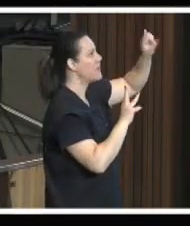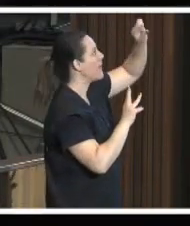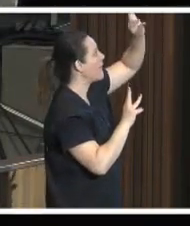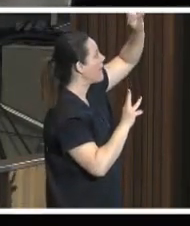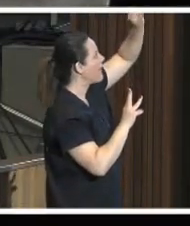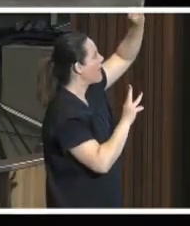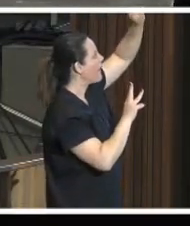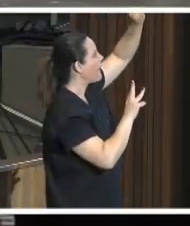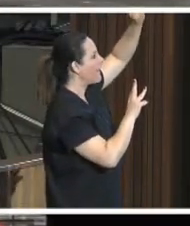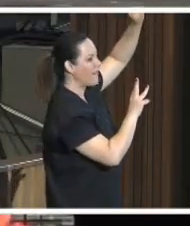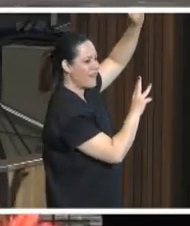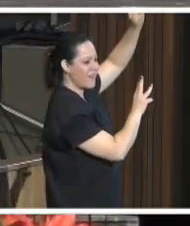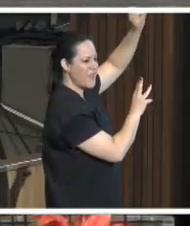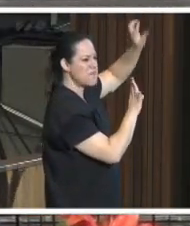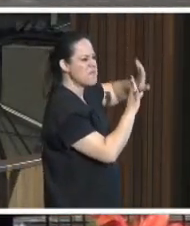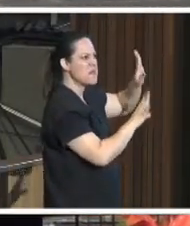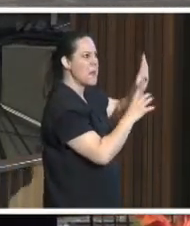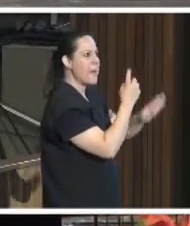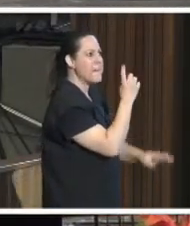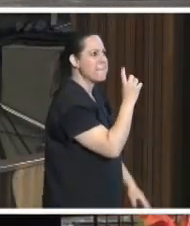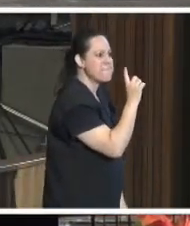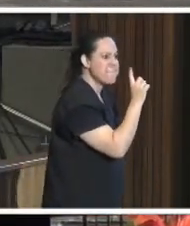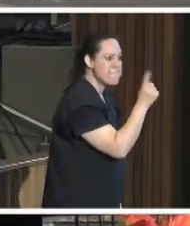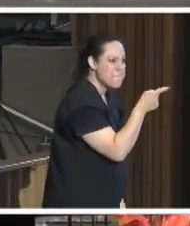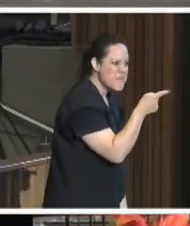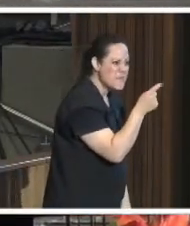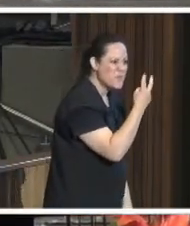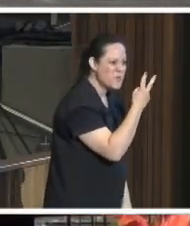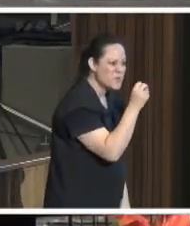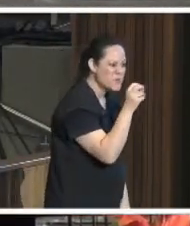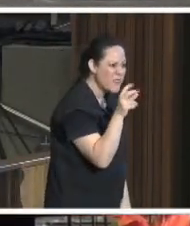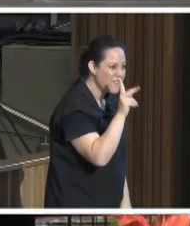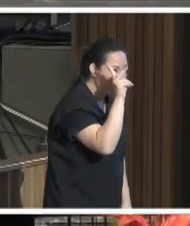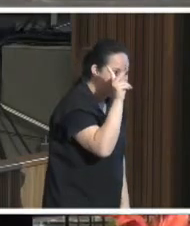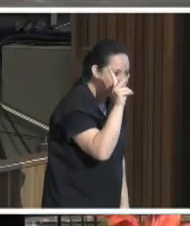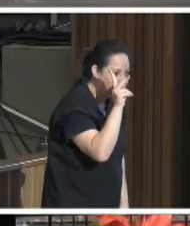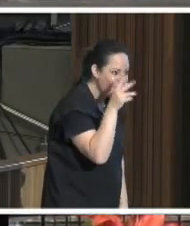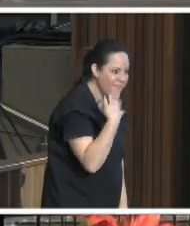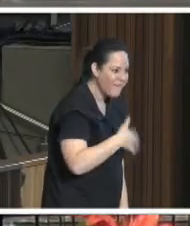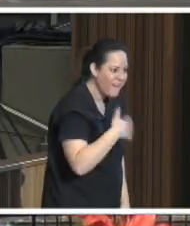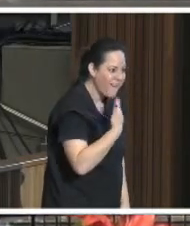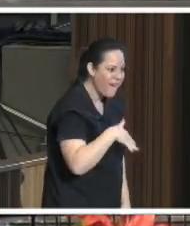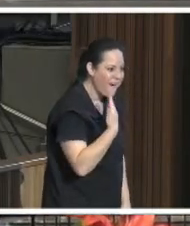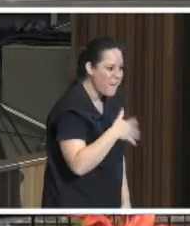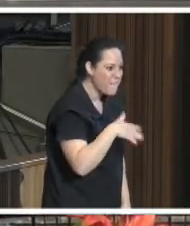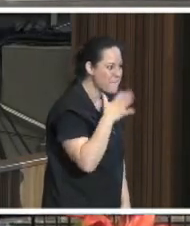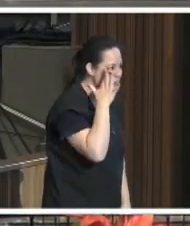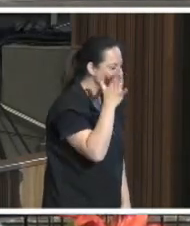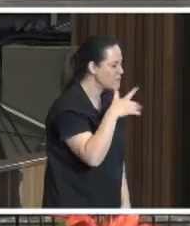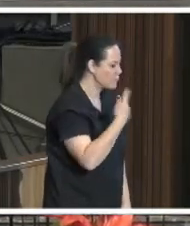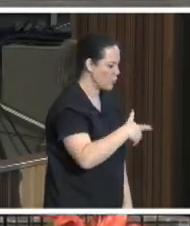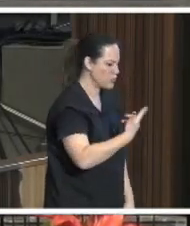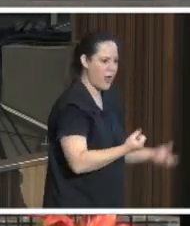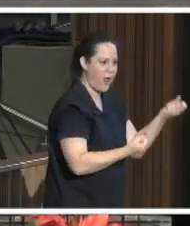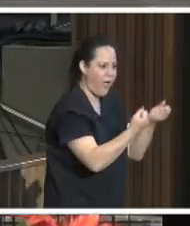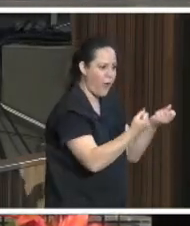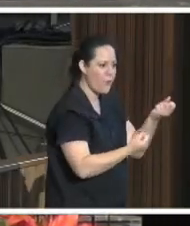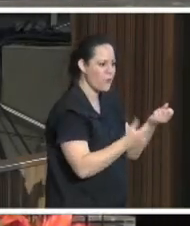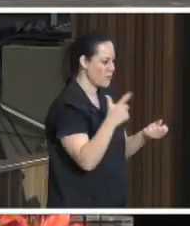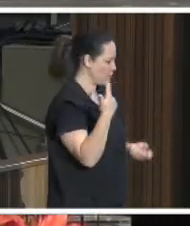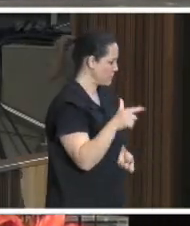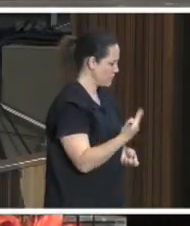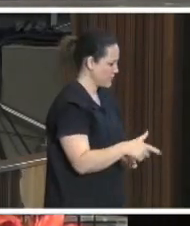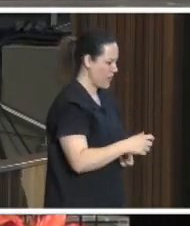historiadores dizem, eles andaram mais de 1.200 quilômetros. Naquele tempo não tinha meios de